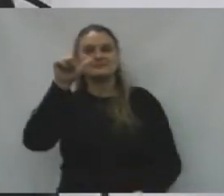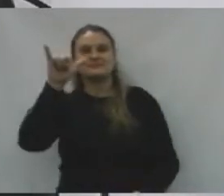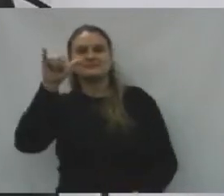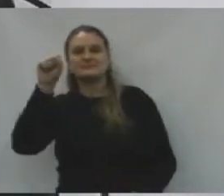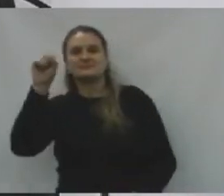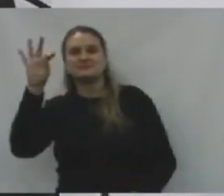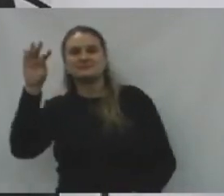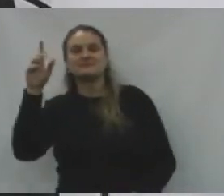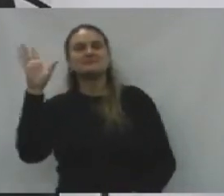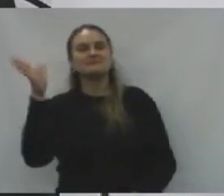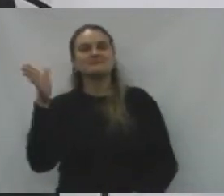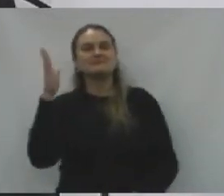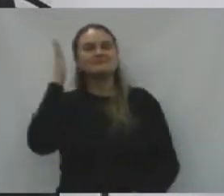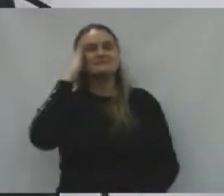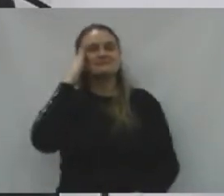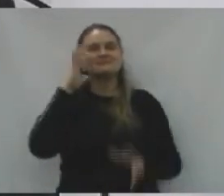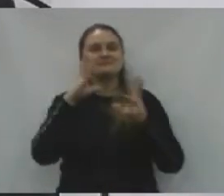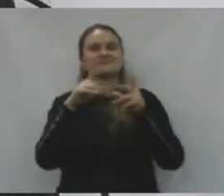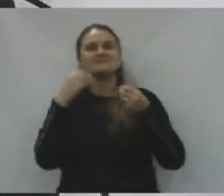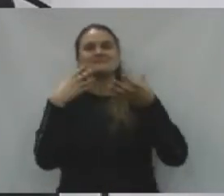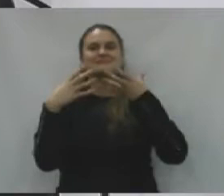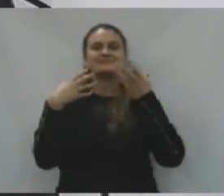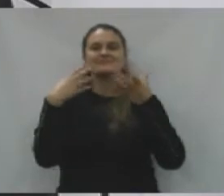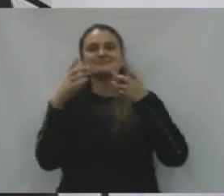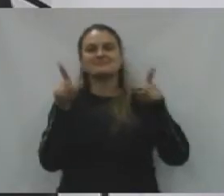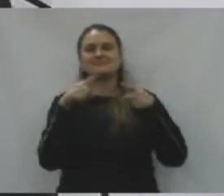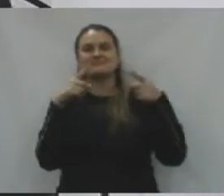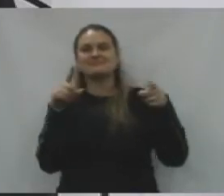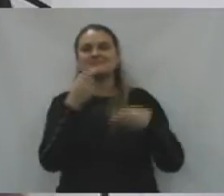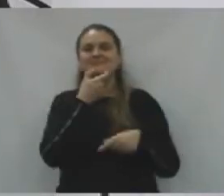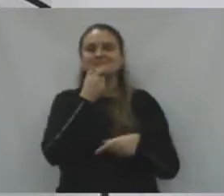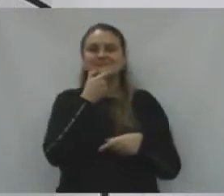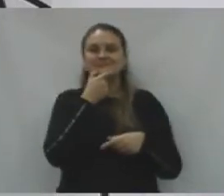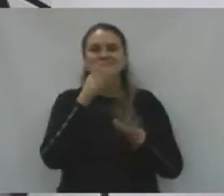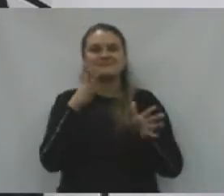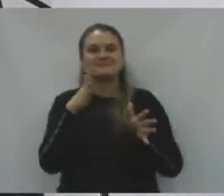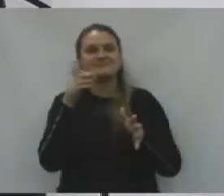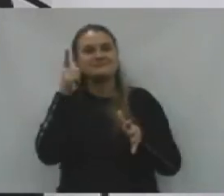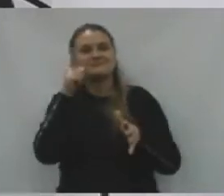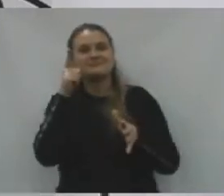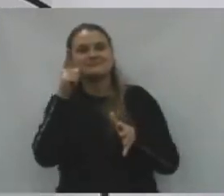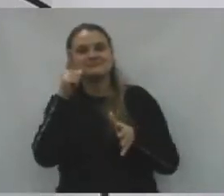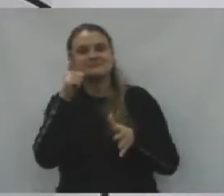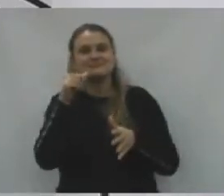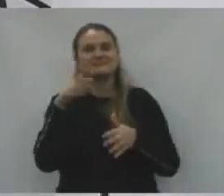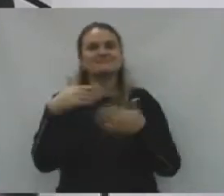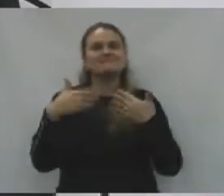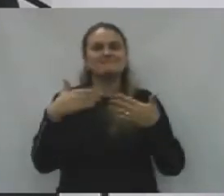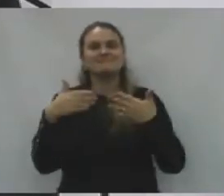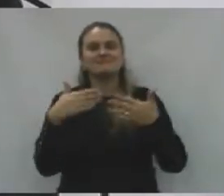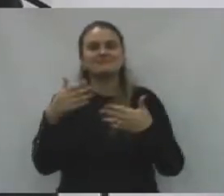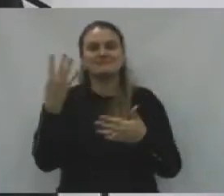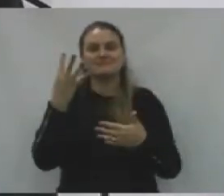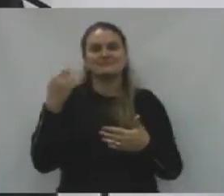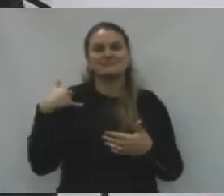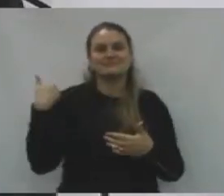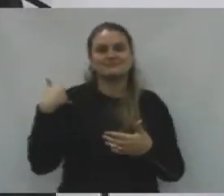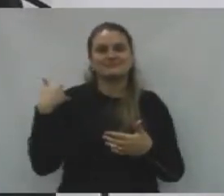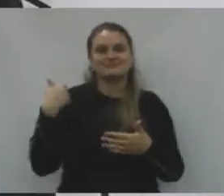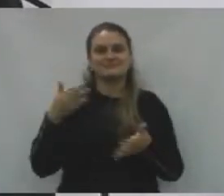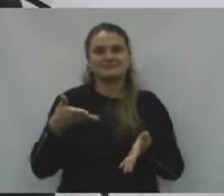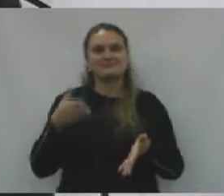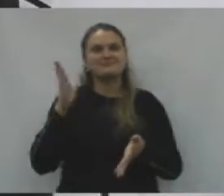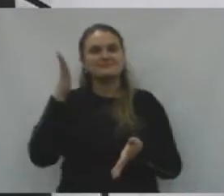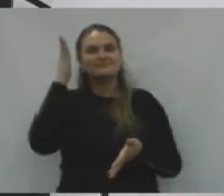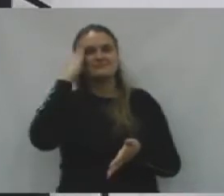Setlist. E ela canta todas agora. Ela vai cantando em inglês, que ela já, com incipiente, vai completar 4 anos